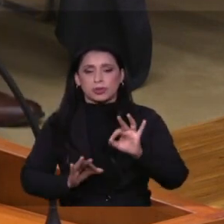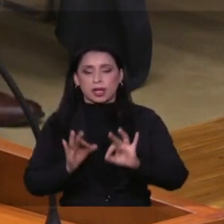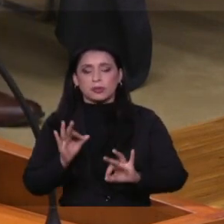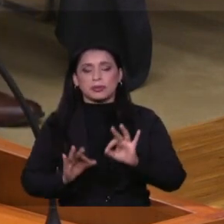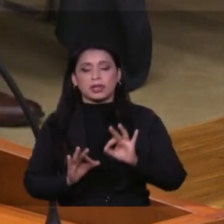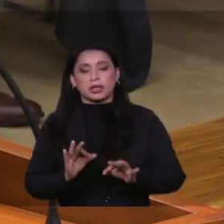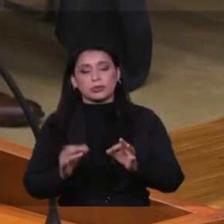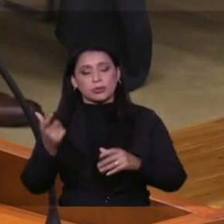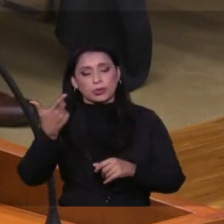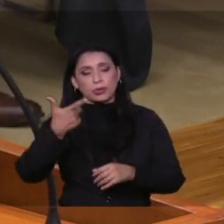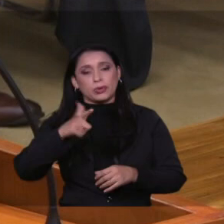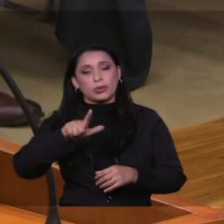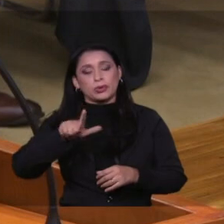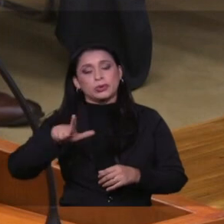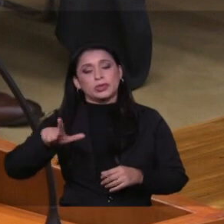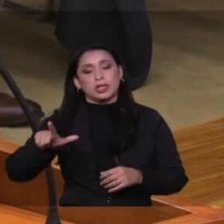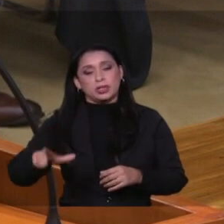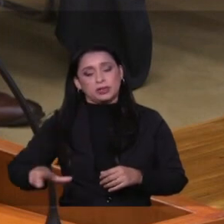novamente,